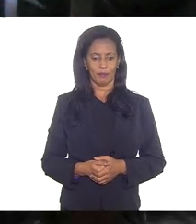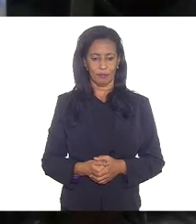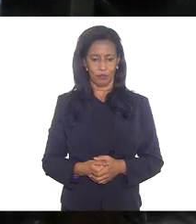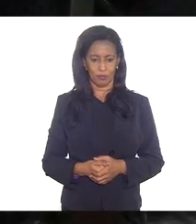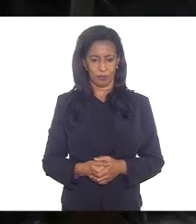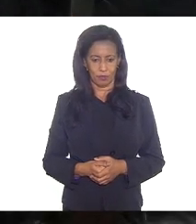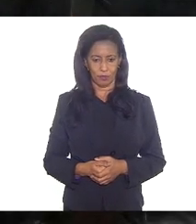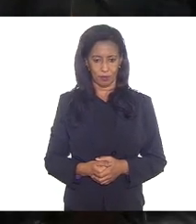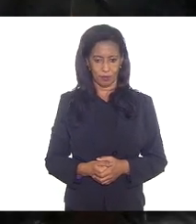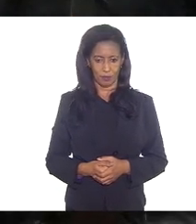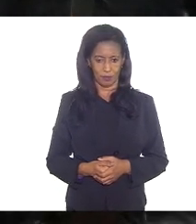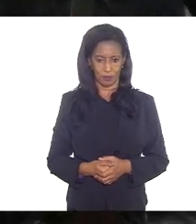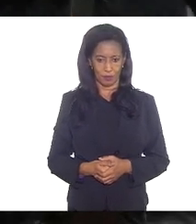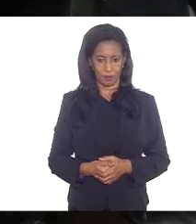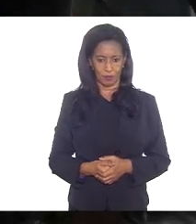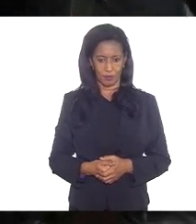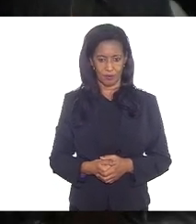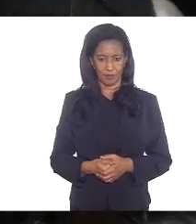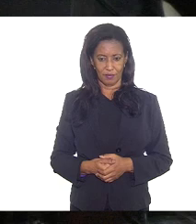Deputado